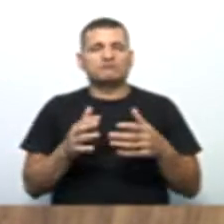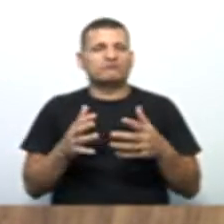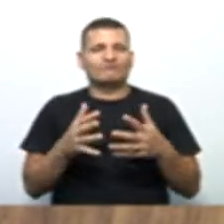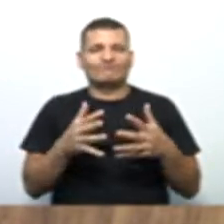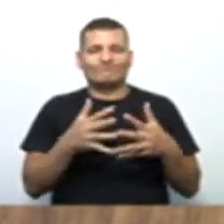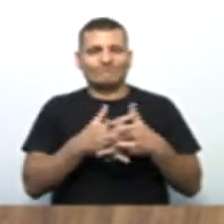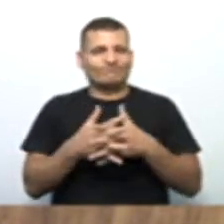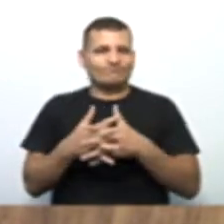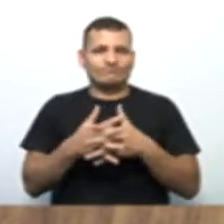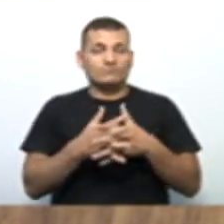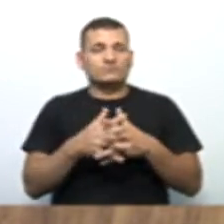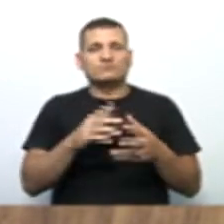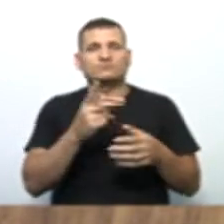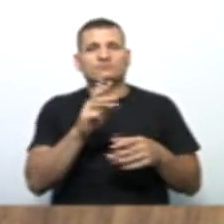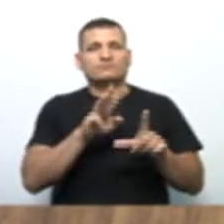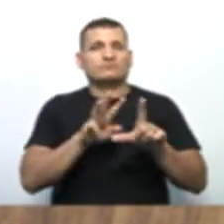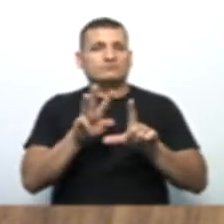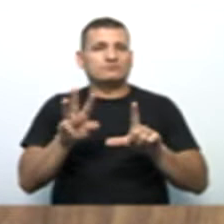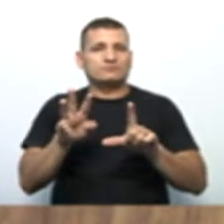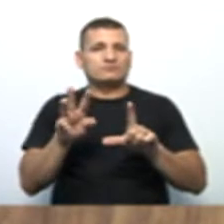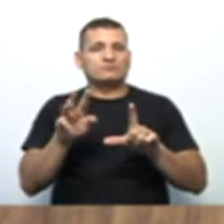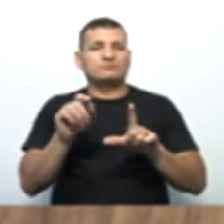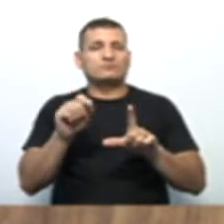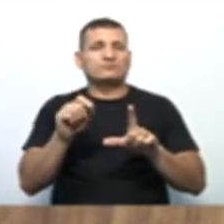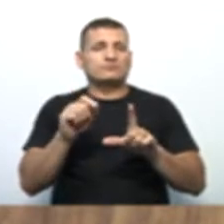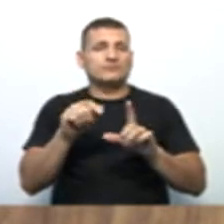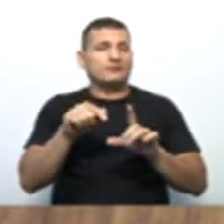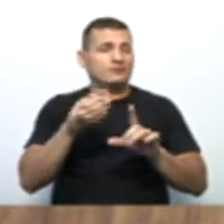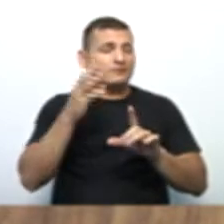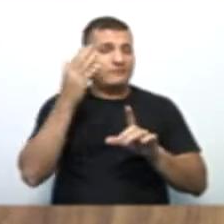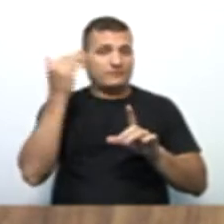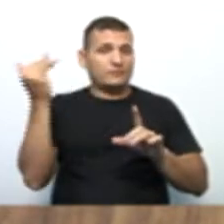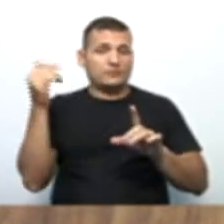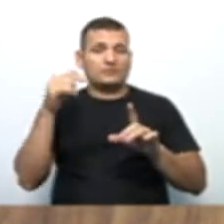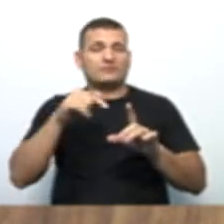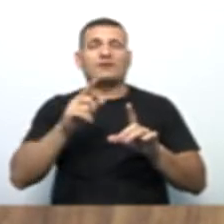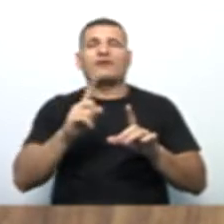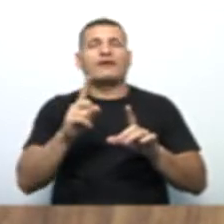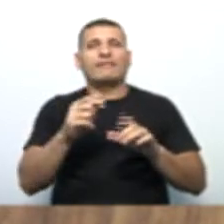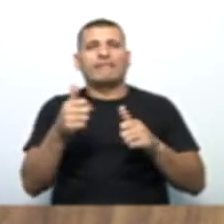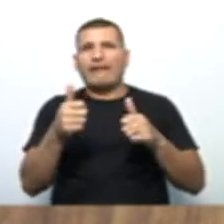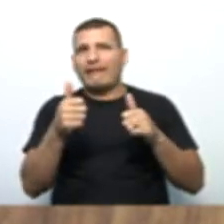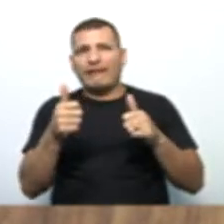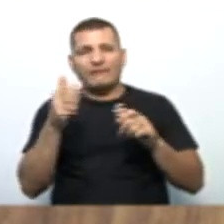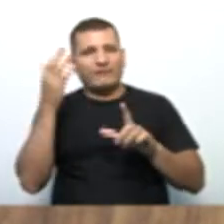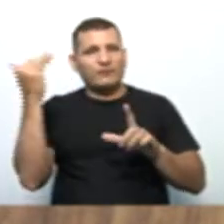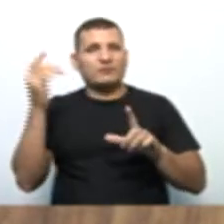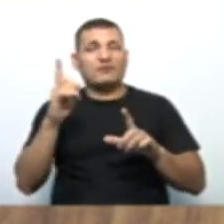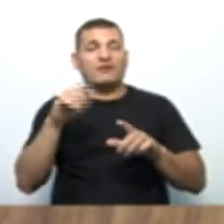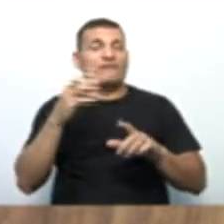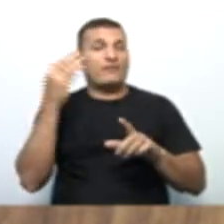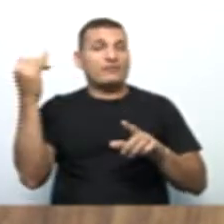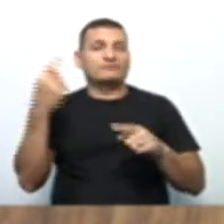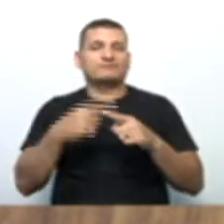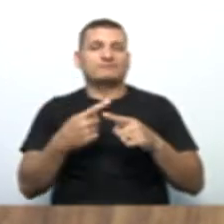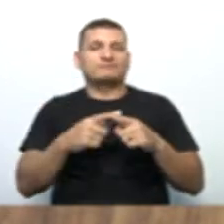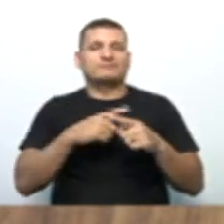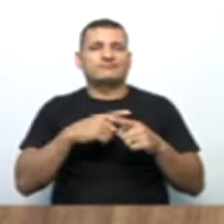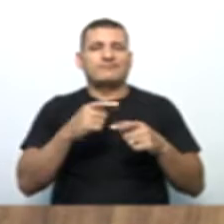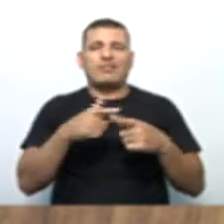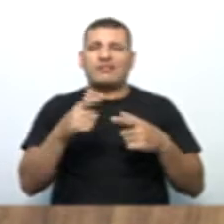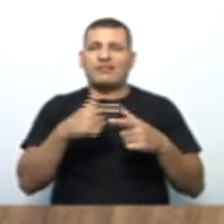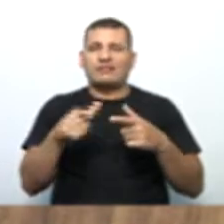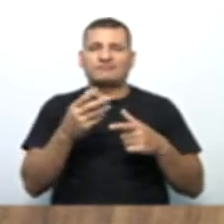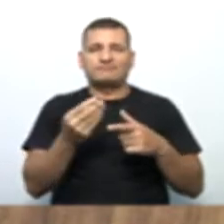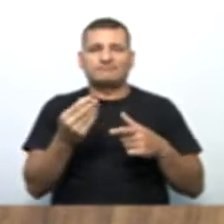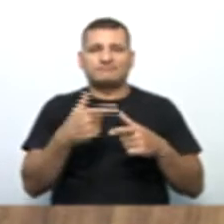aí o seu site pode acabar ficando famoso não por causa do conteúdo mas por causa da os problemas que existem na prova exatamente